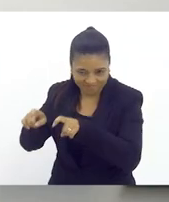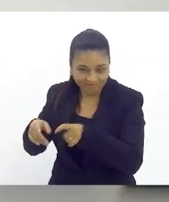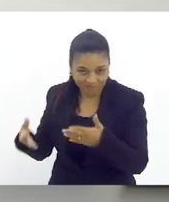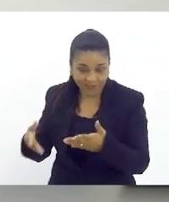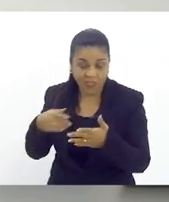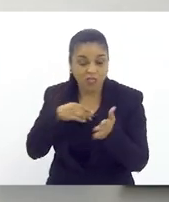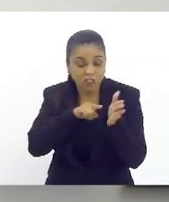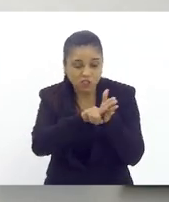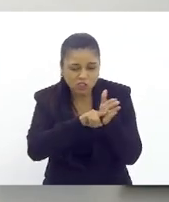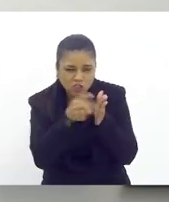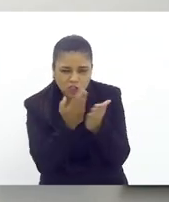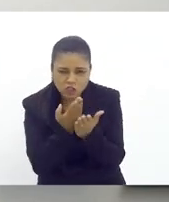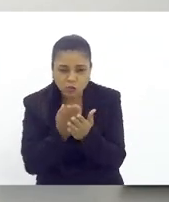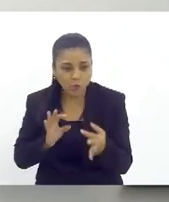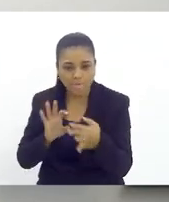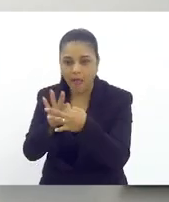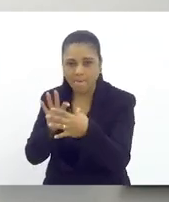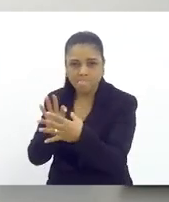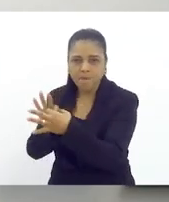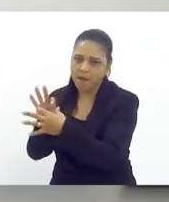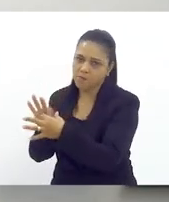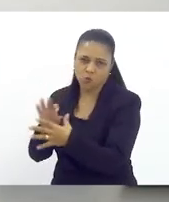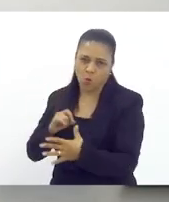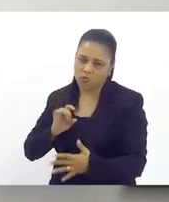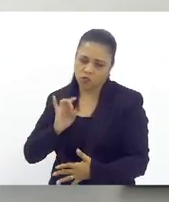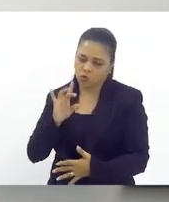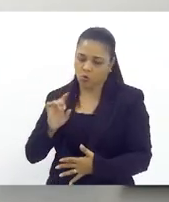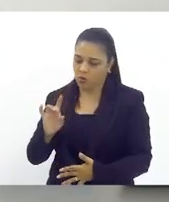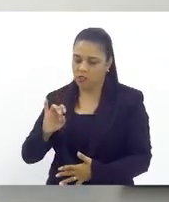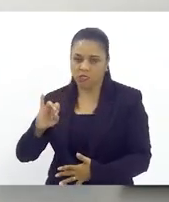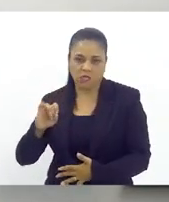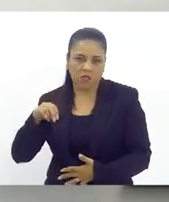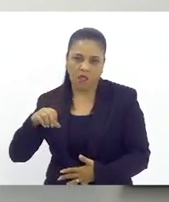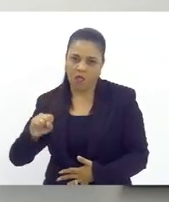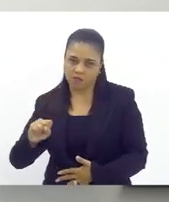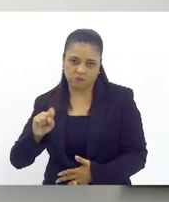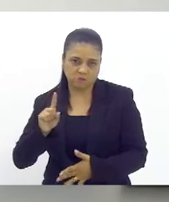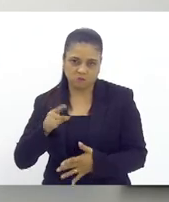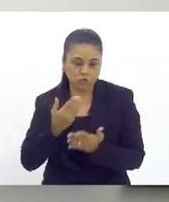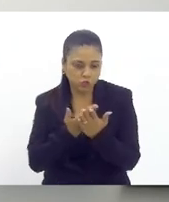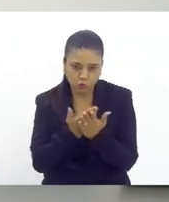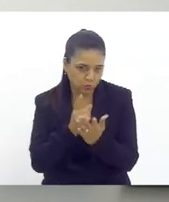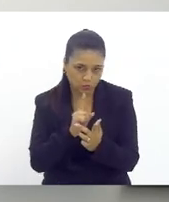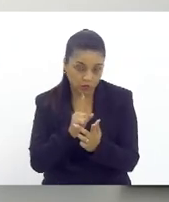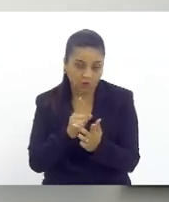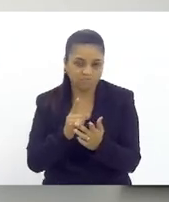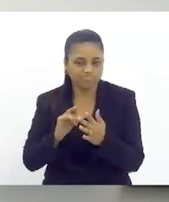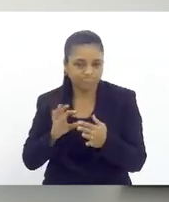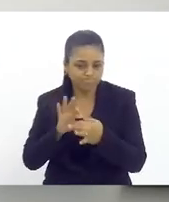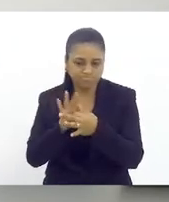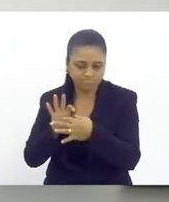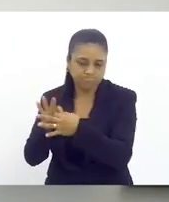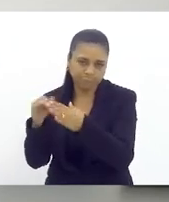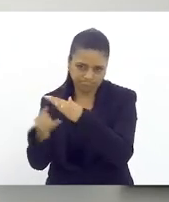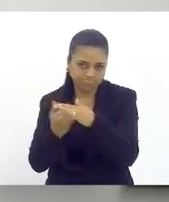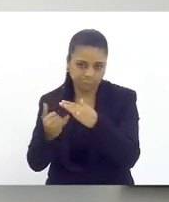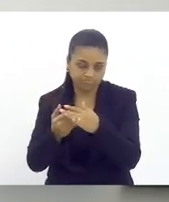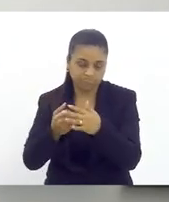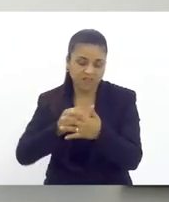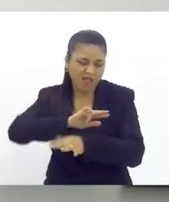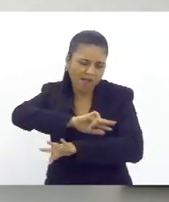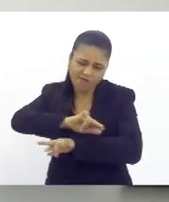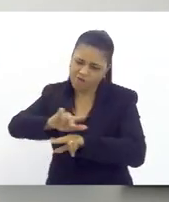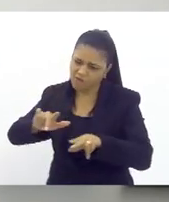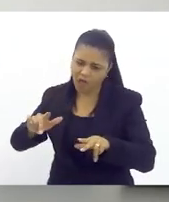associado a outros né não é só o s que faz esse tipo de estudo oferece um leque de possibilidades a mais óbvia aqui